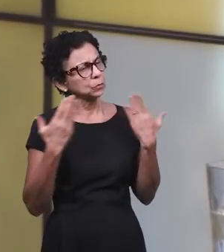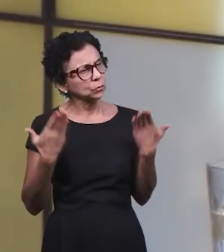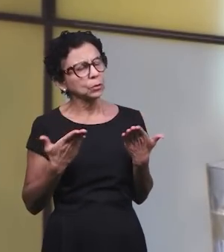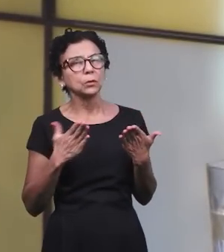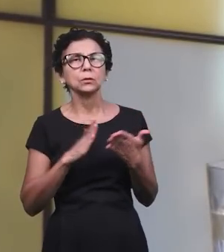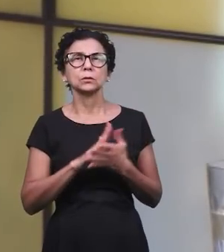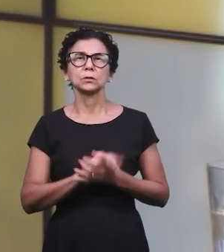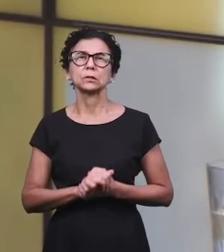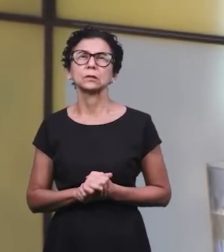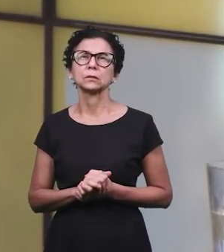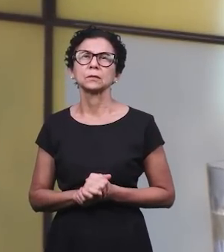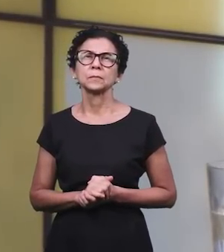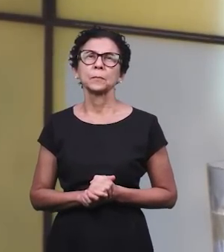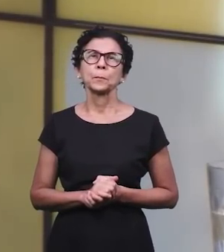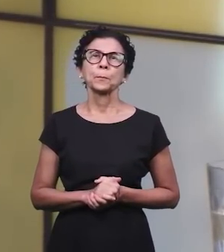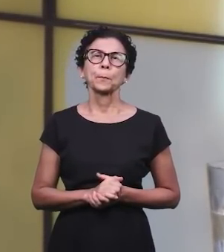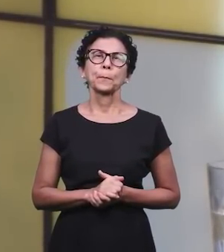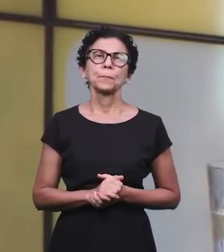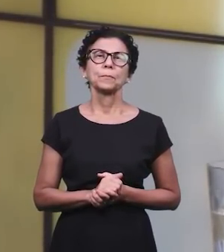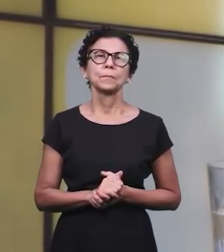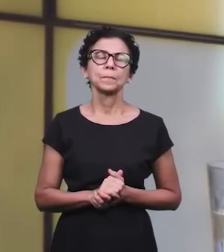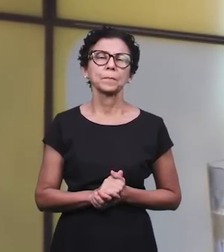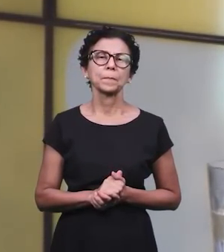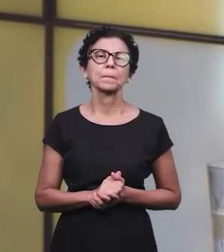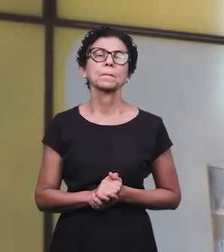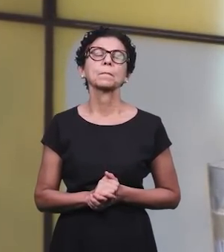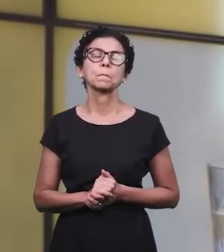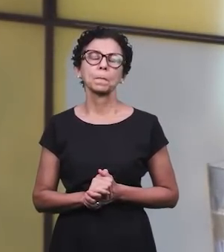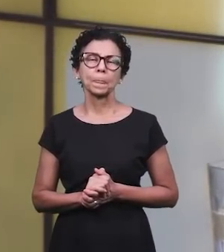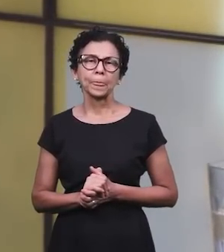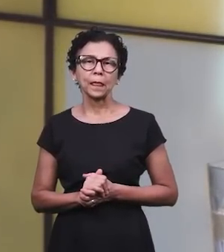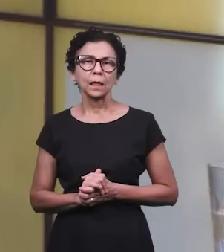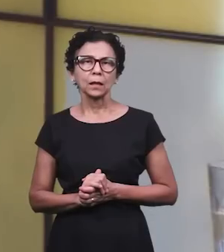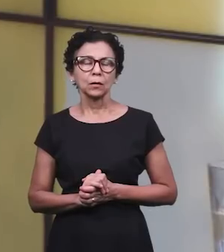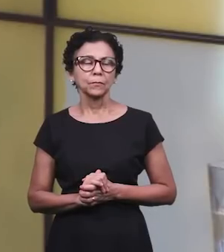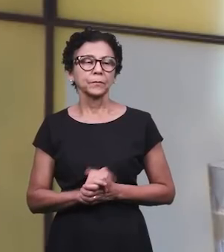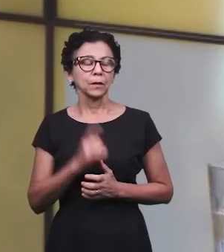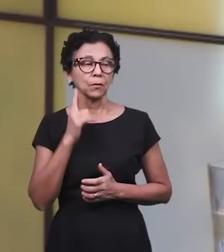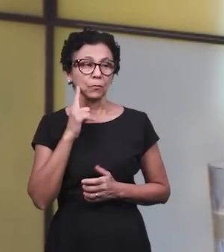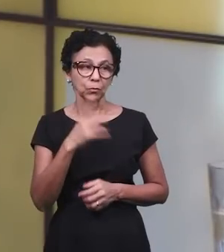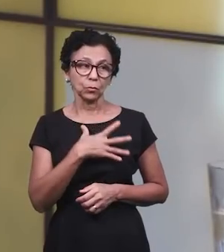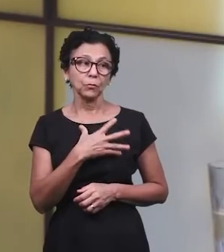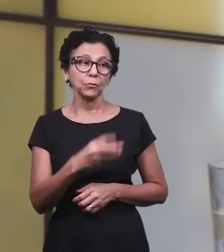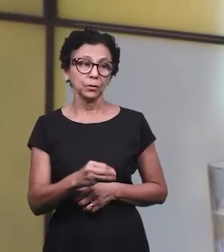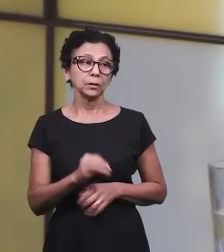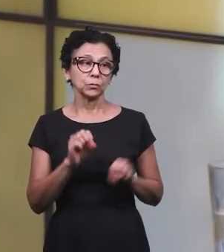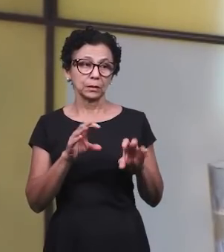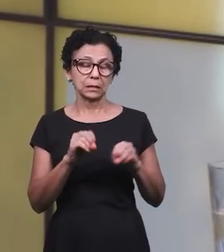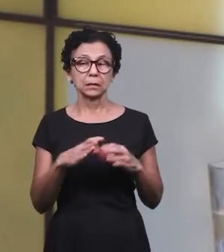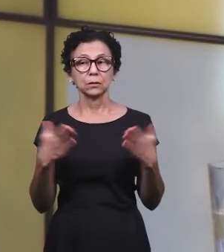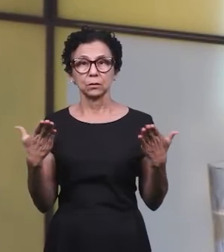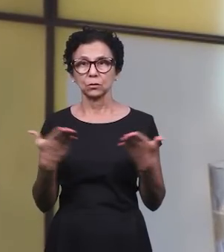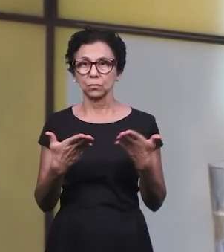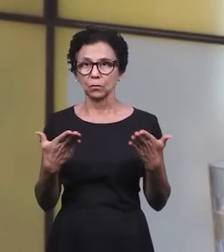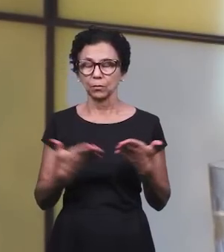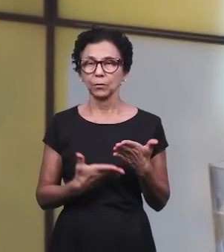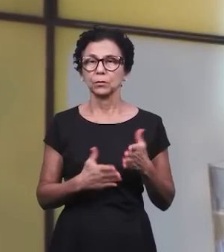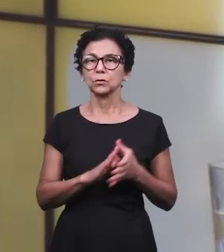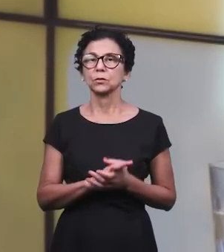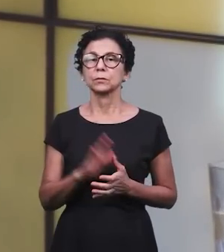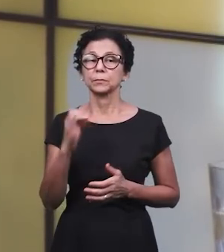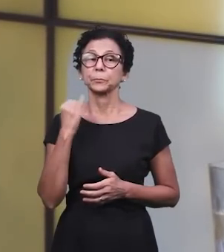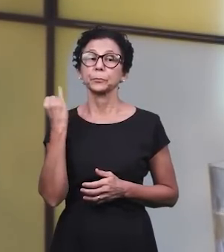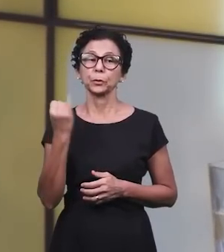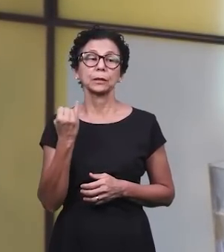programa, uma parte do programa, e valorize isso com seu filho. Você viu, meu filho, o ensino que teve hoje? Para mostrar para ele